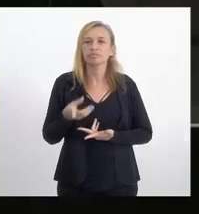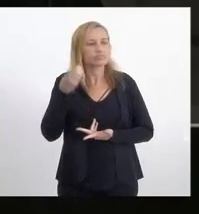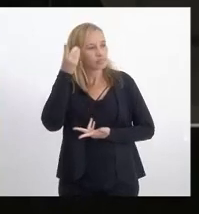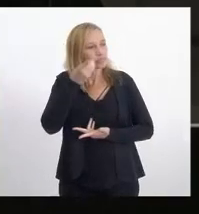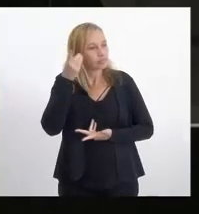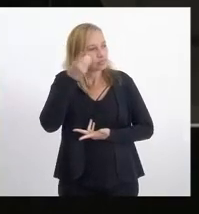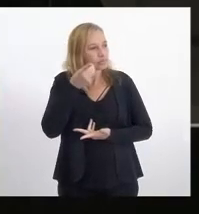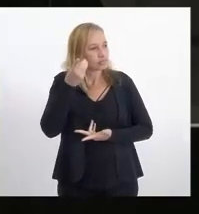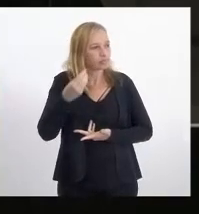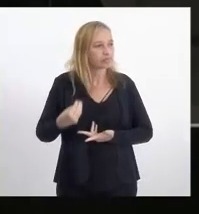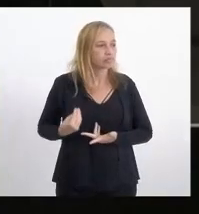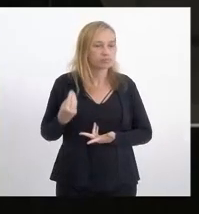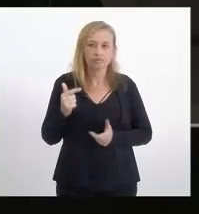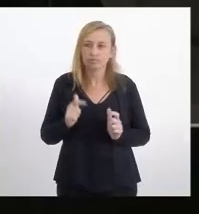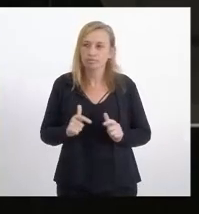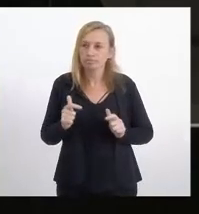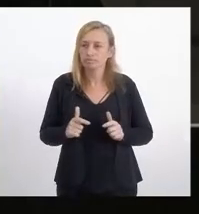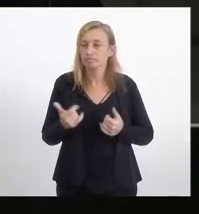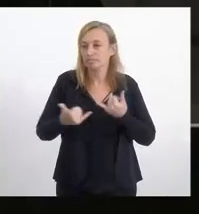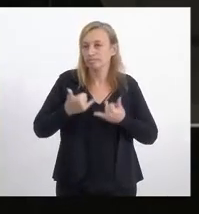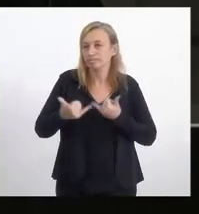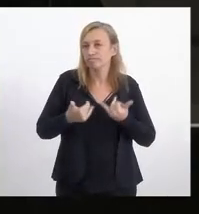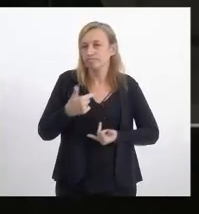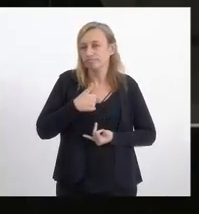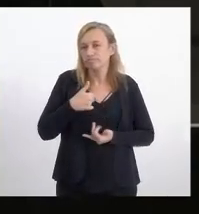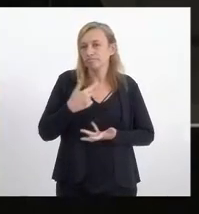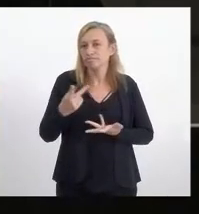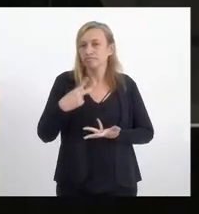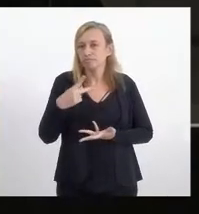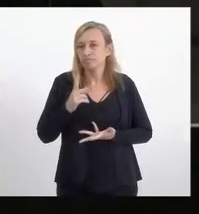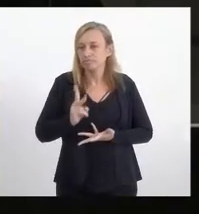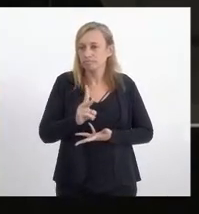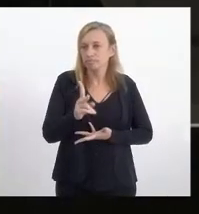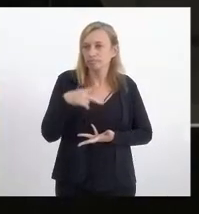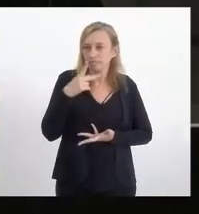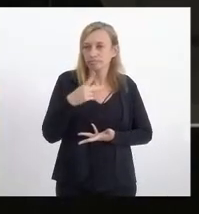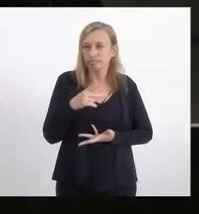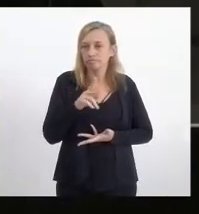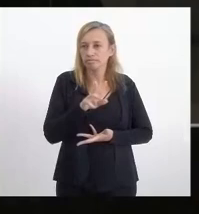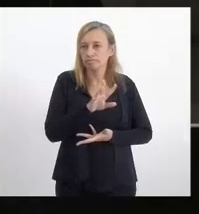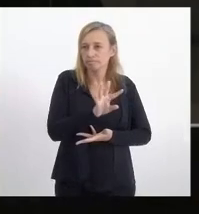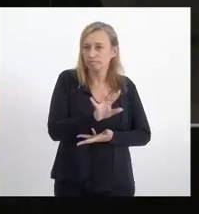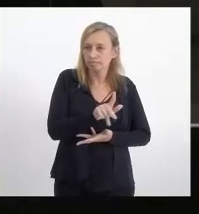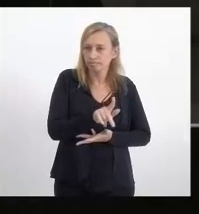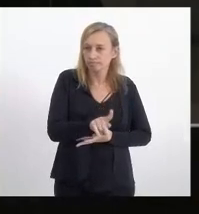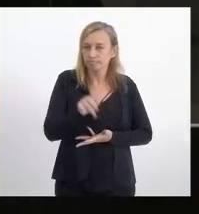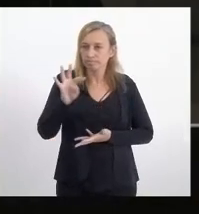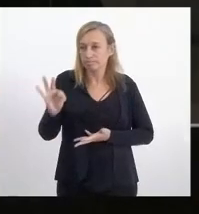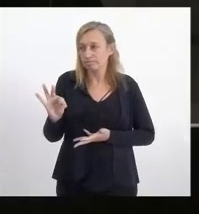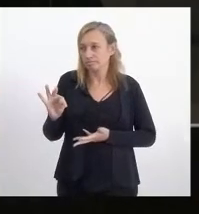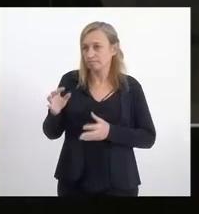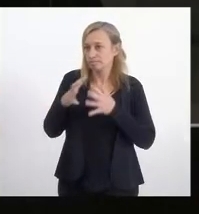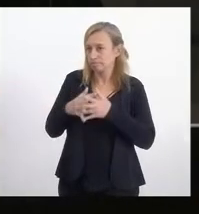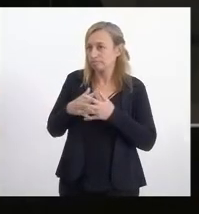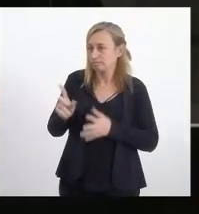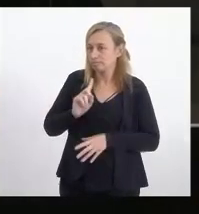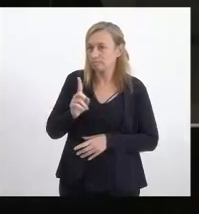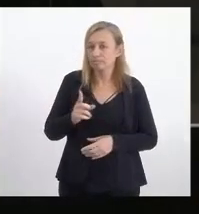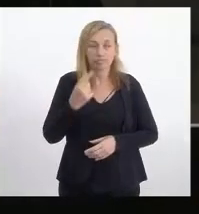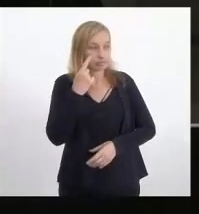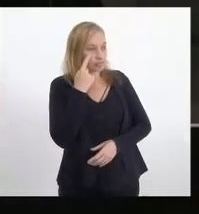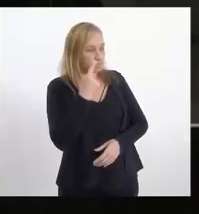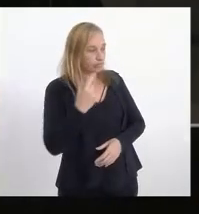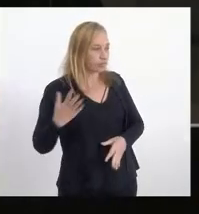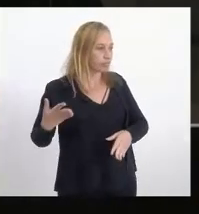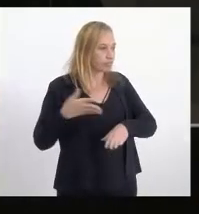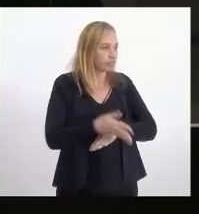os presentes e até brincam comigo eu sempre falo não me confundam com pt sem desmerecer o PT mas quando eu venho